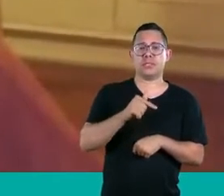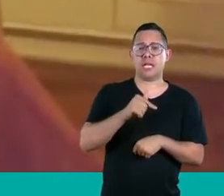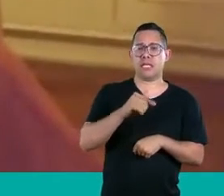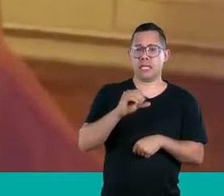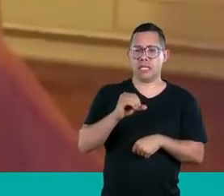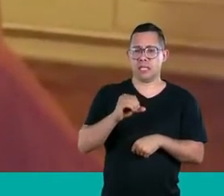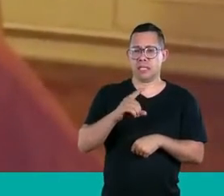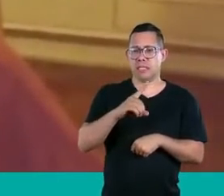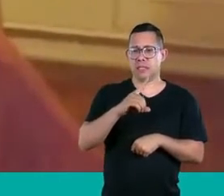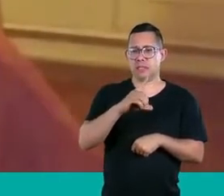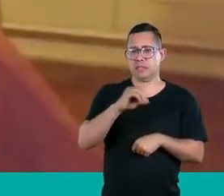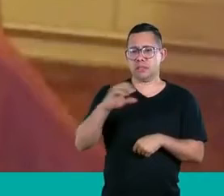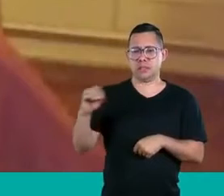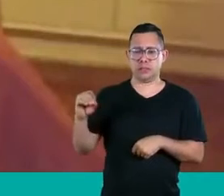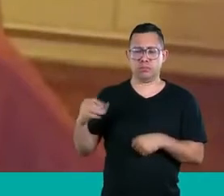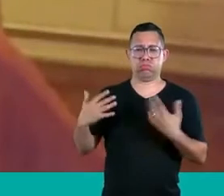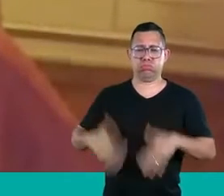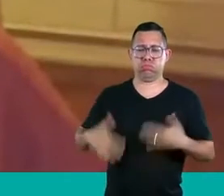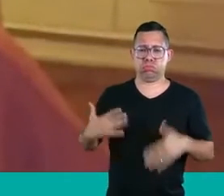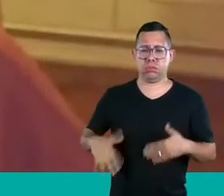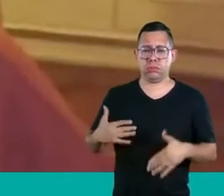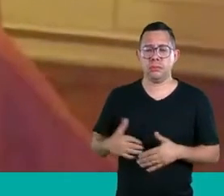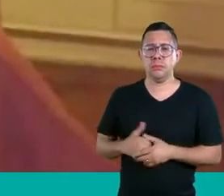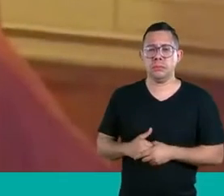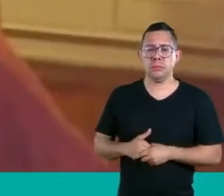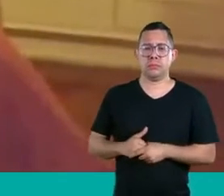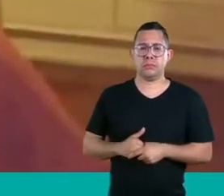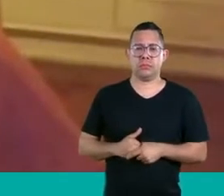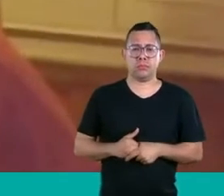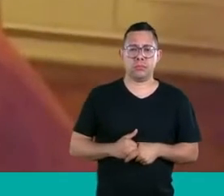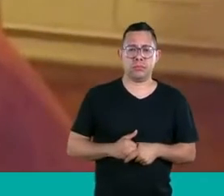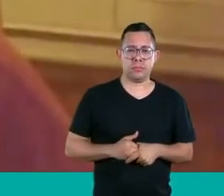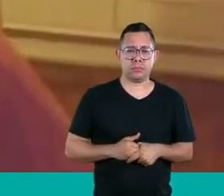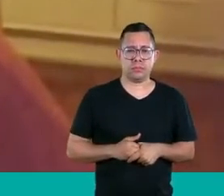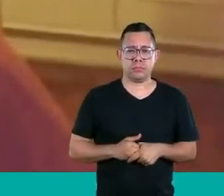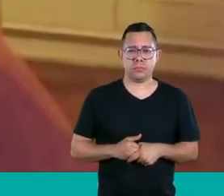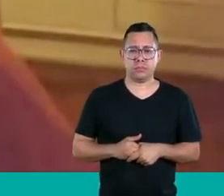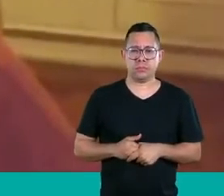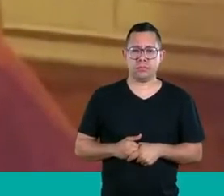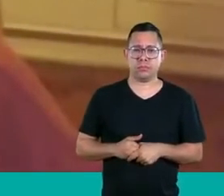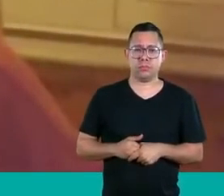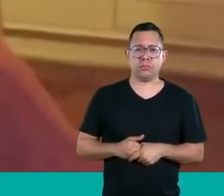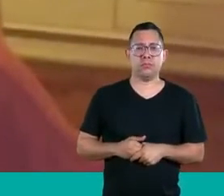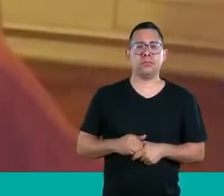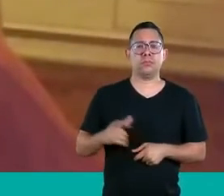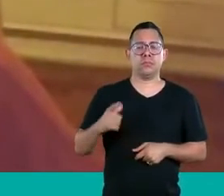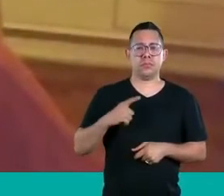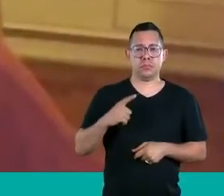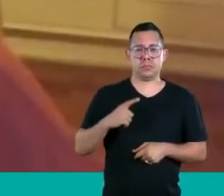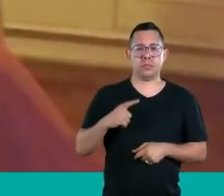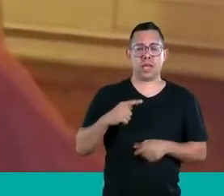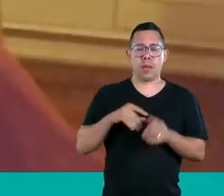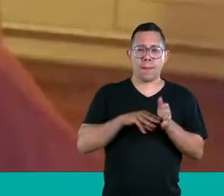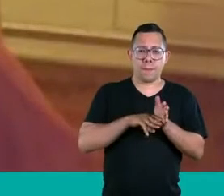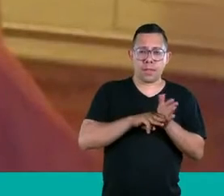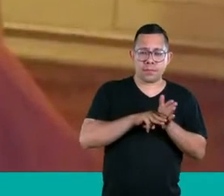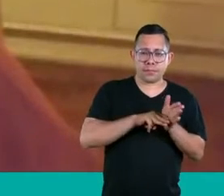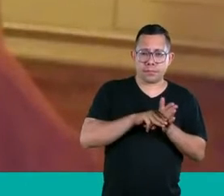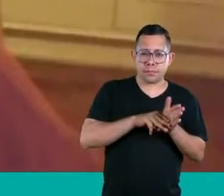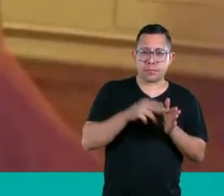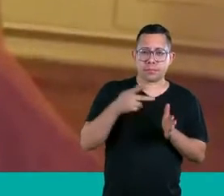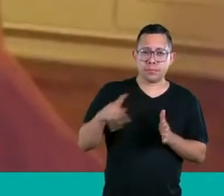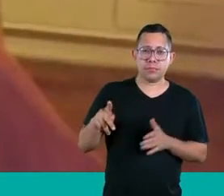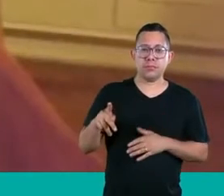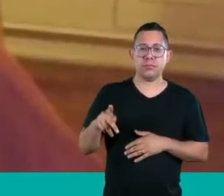publicados, nós já até perdemos a conta, além de um método, 6 volumes, que é a sua